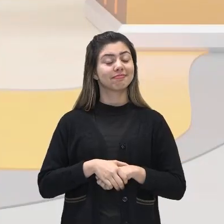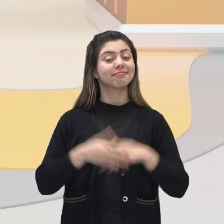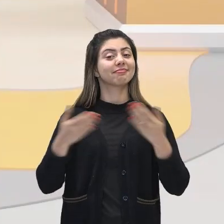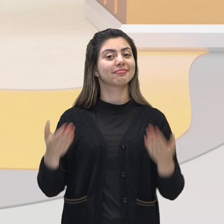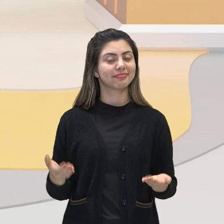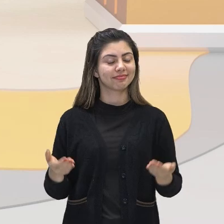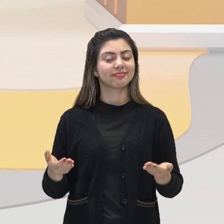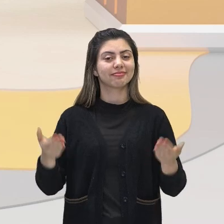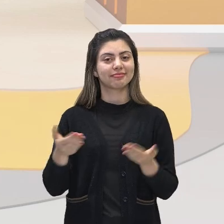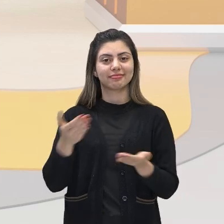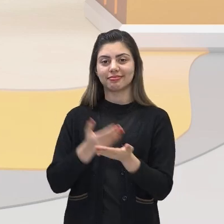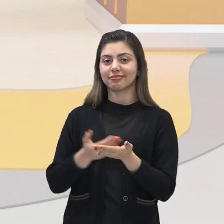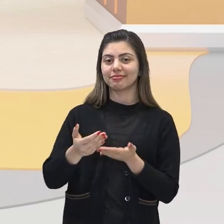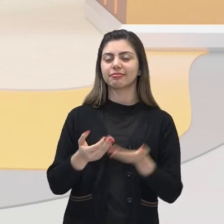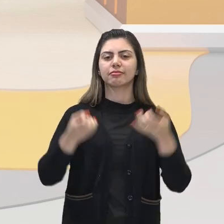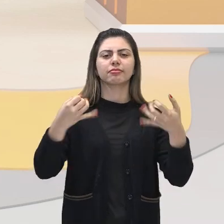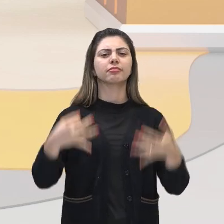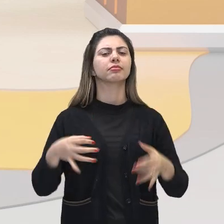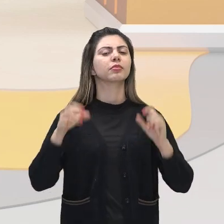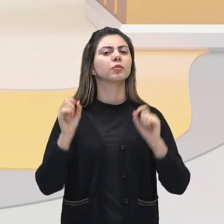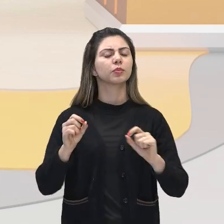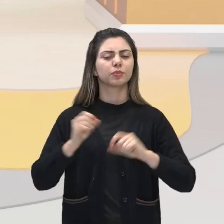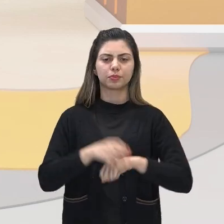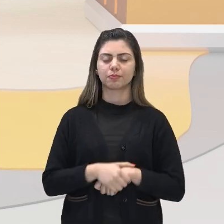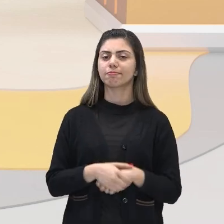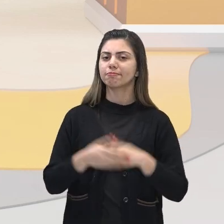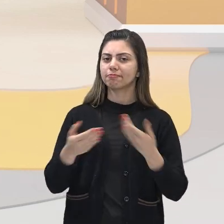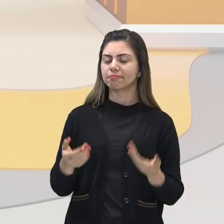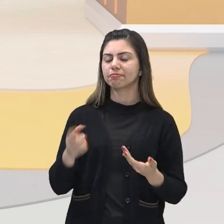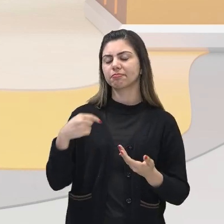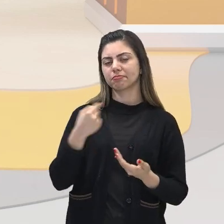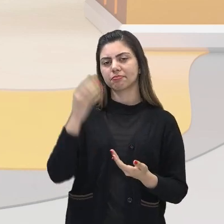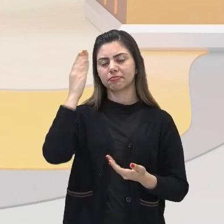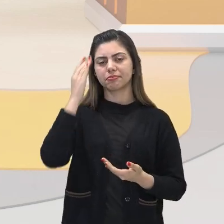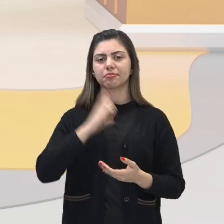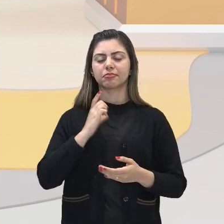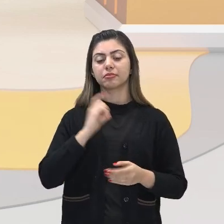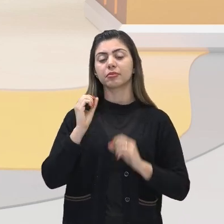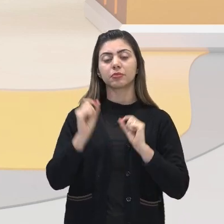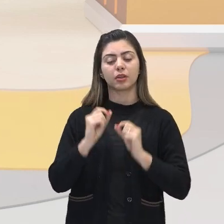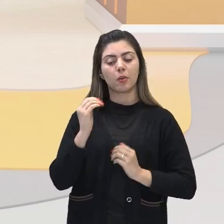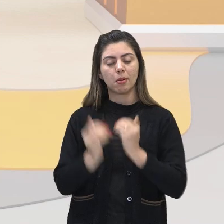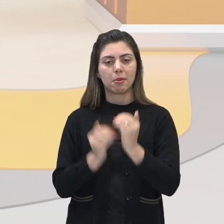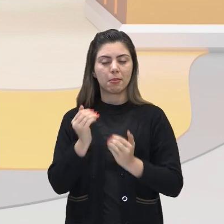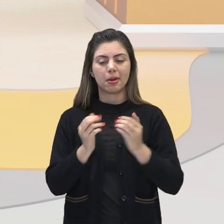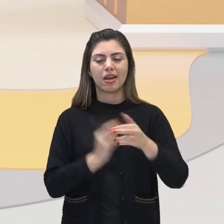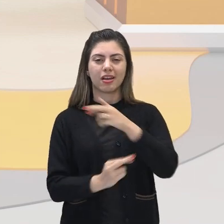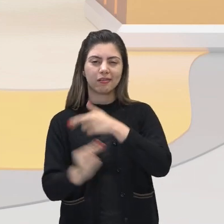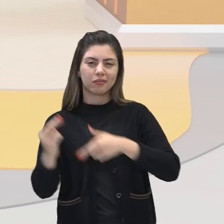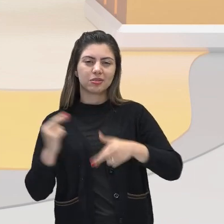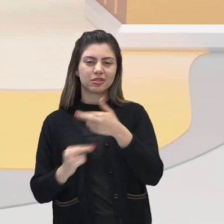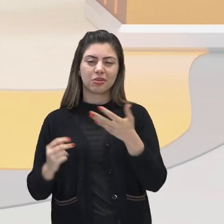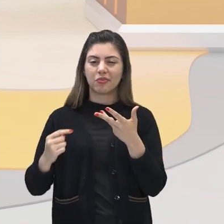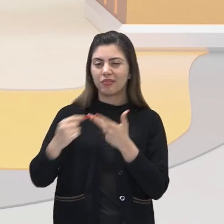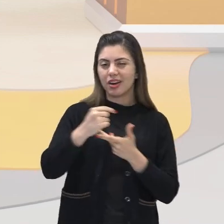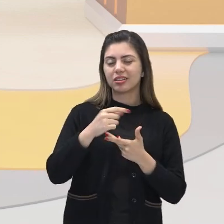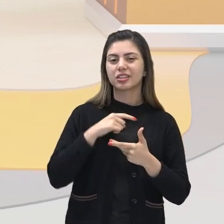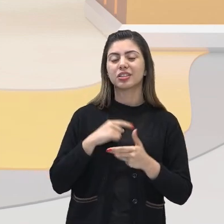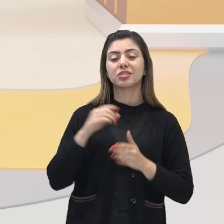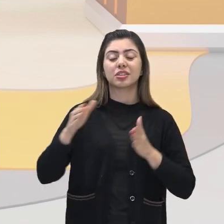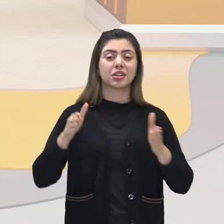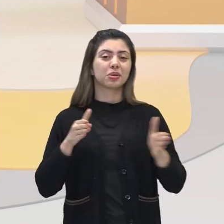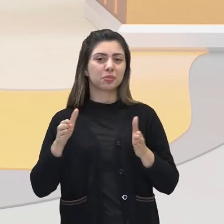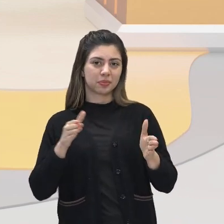Então, vamos começar a falar um pouco sobre os processos de revoluções e outras questões mais que estavam presentes